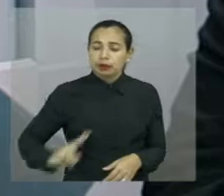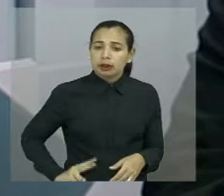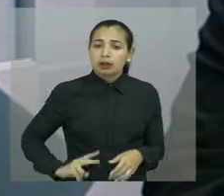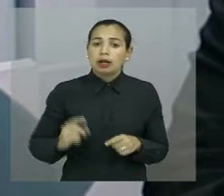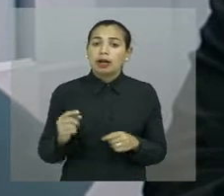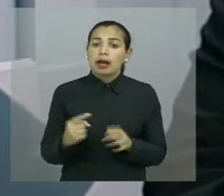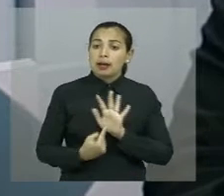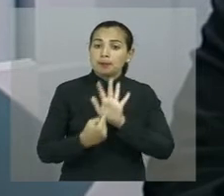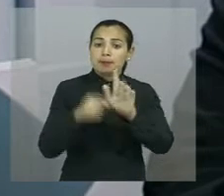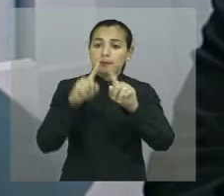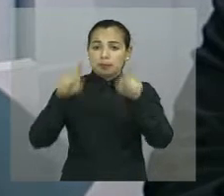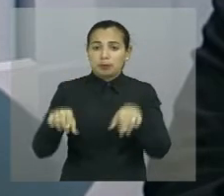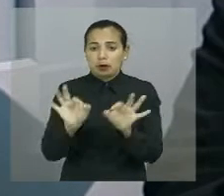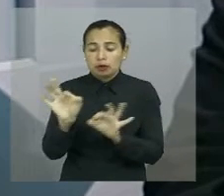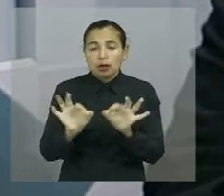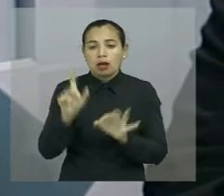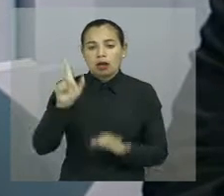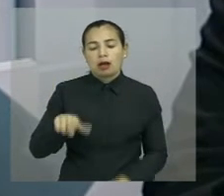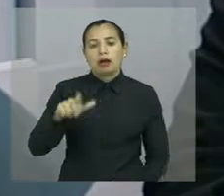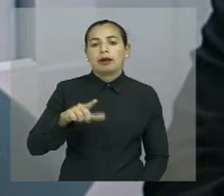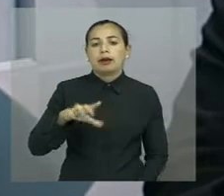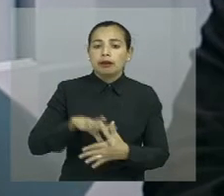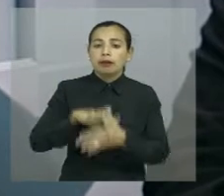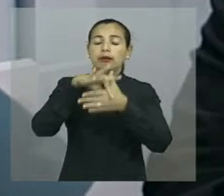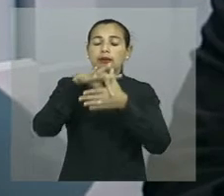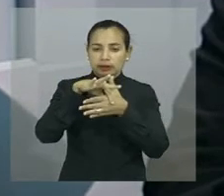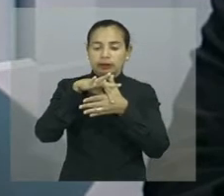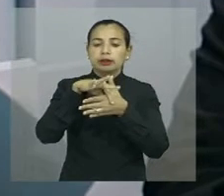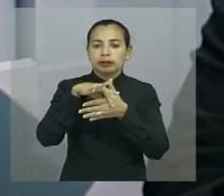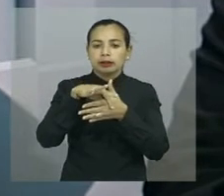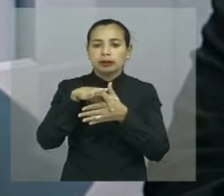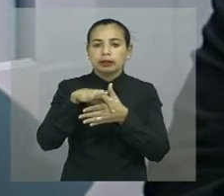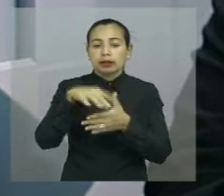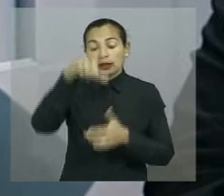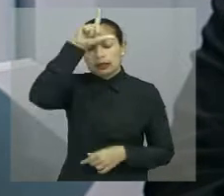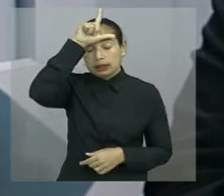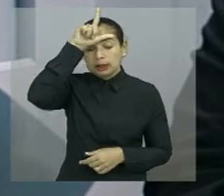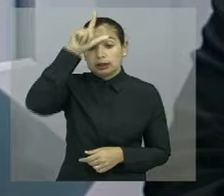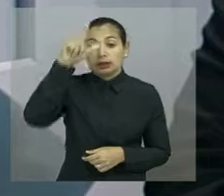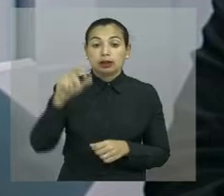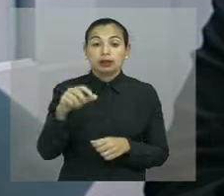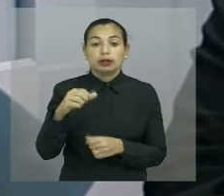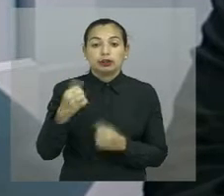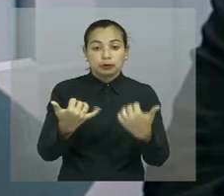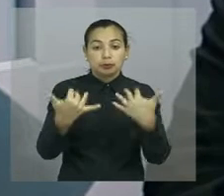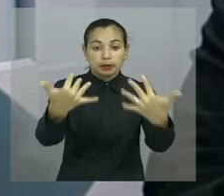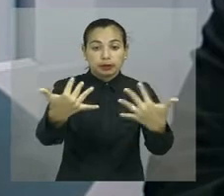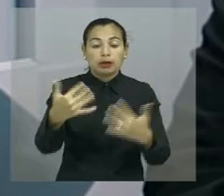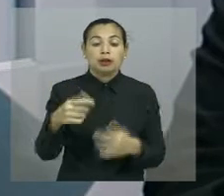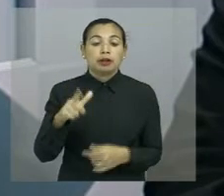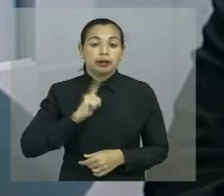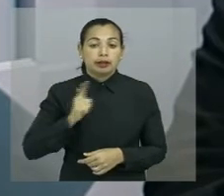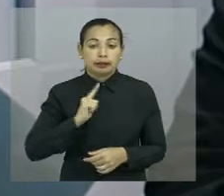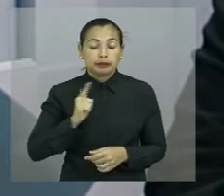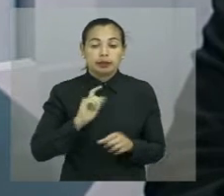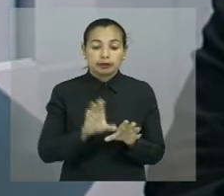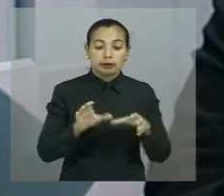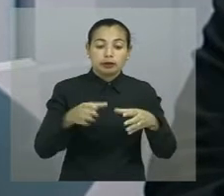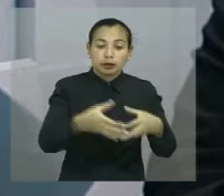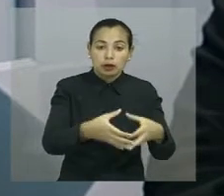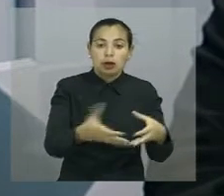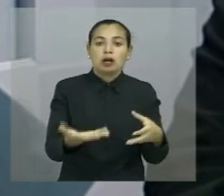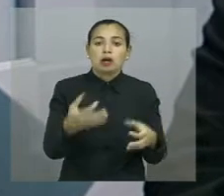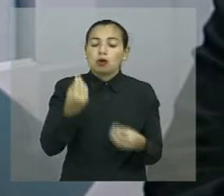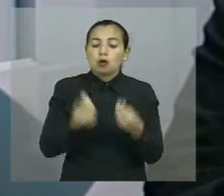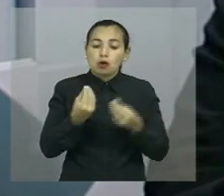um projeto, ele é lido no plenário e vai para a comissão, inicialmente a Comissão de Constituição e Justiça, para